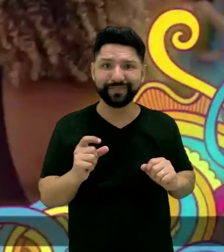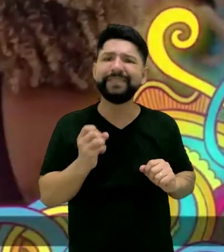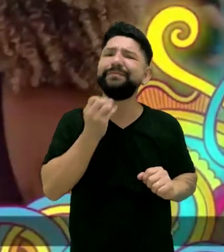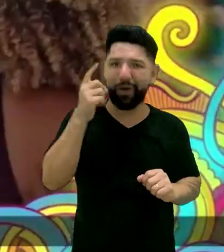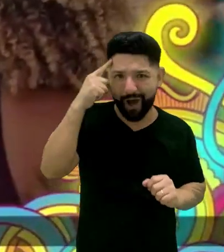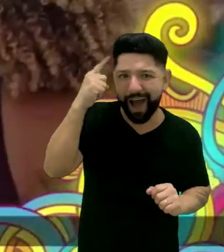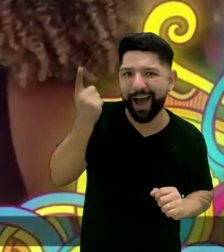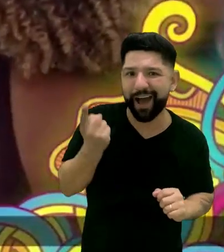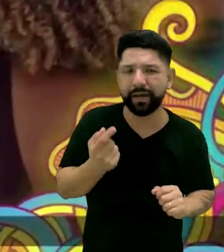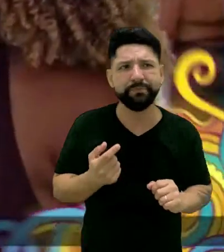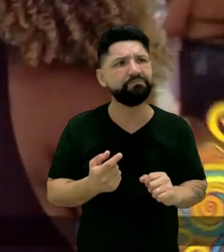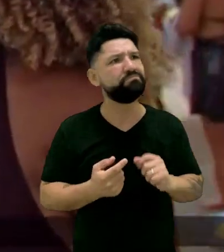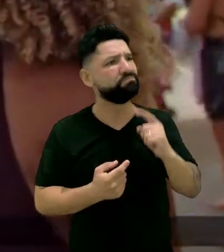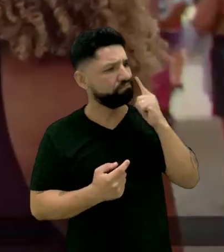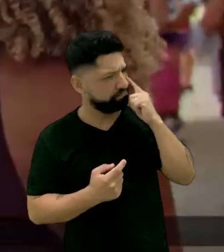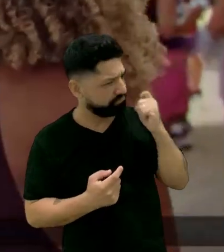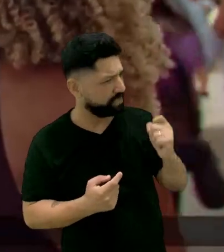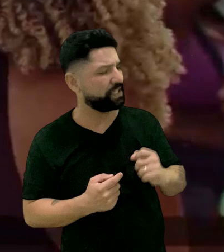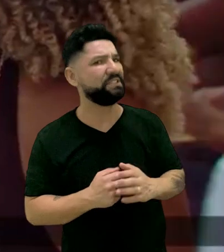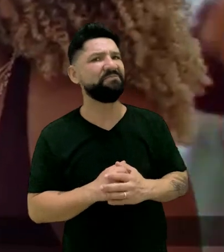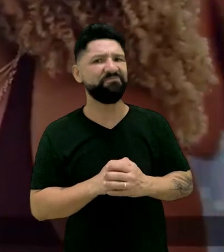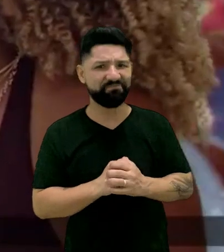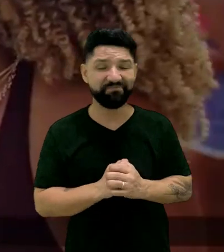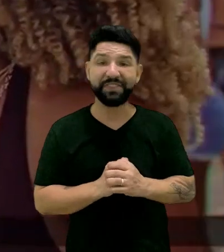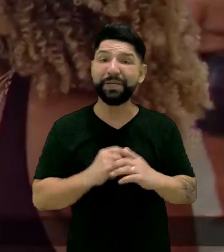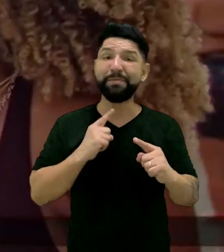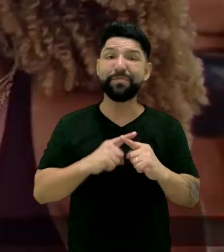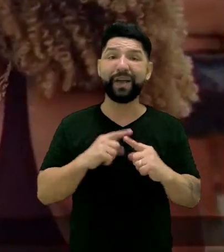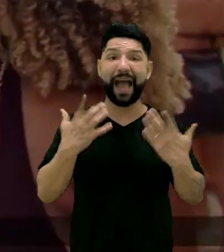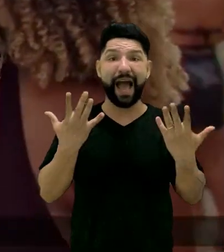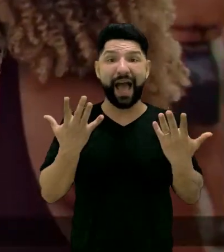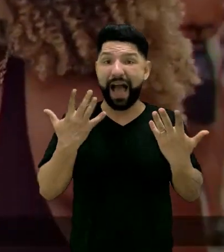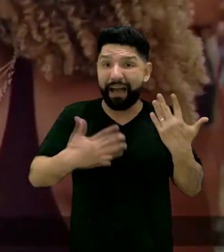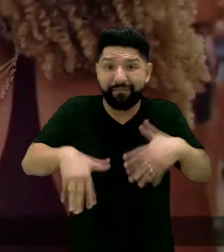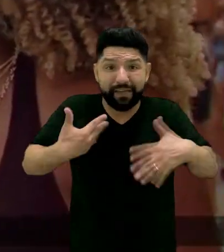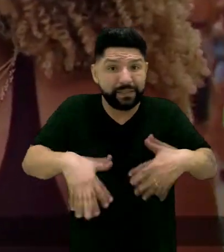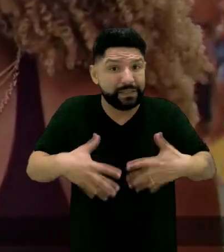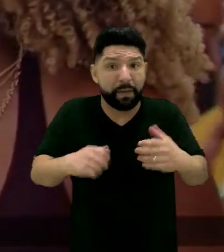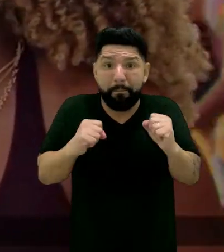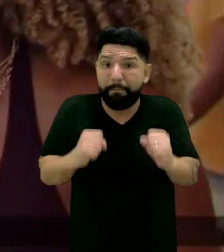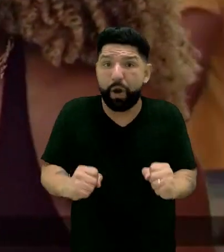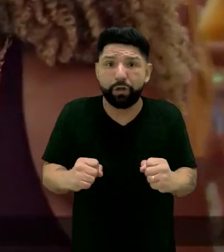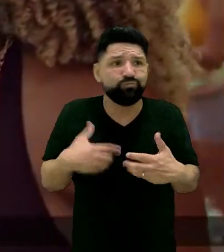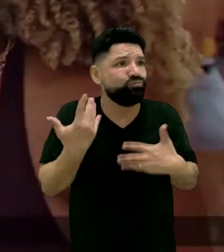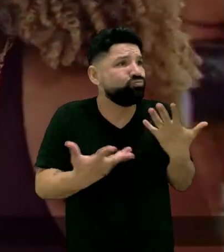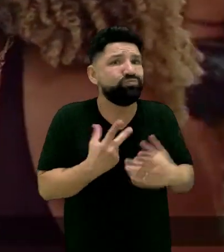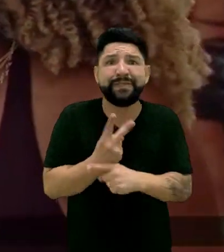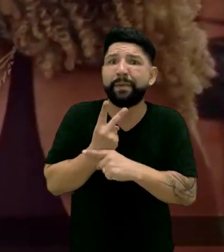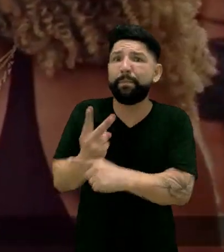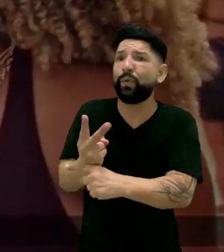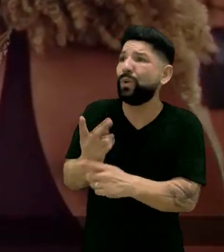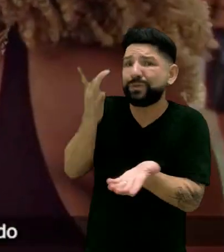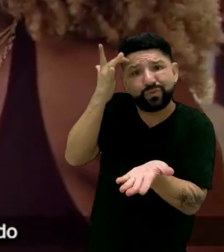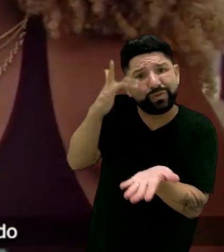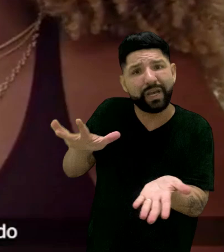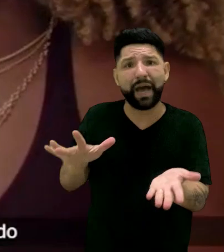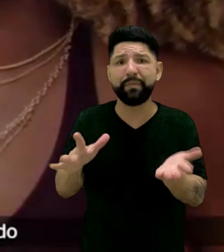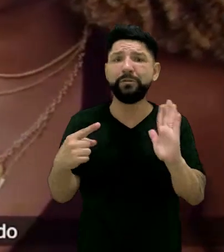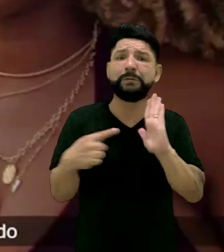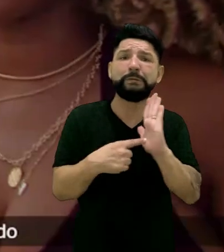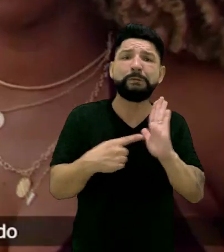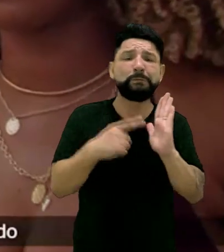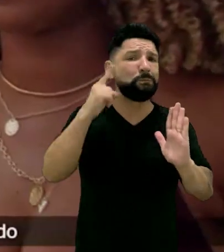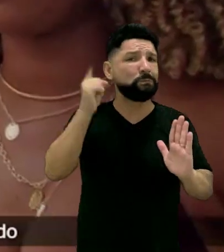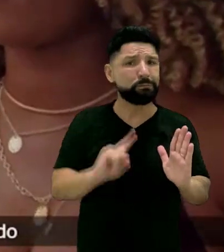O que é que você acha disso? Eu acho interessante, porque às vezes a gente passa por situações e não tem para quem falar ou para